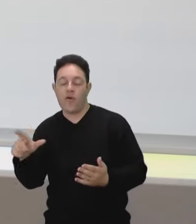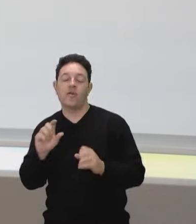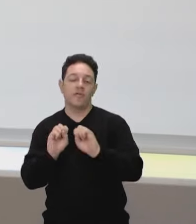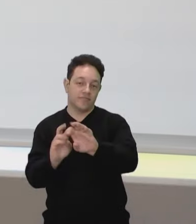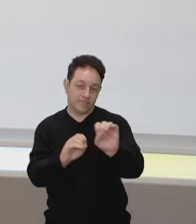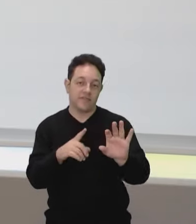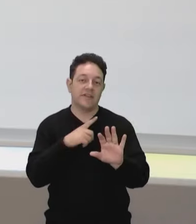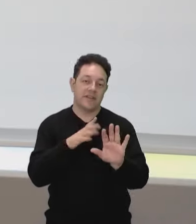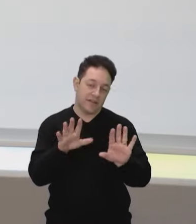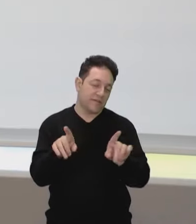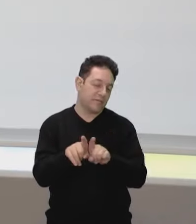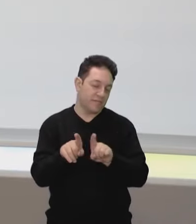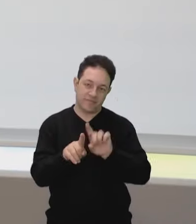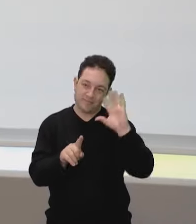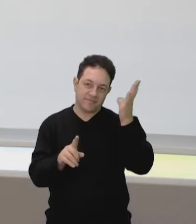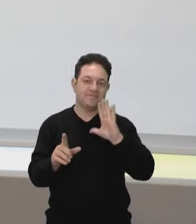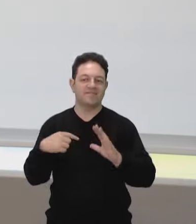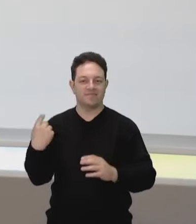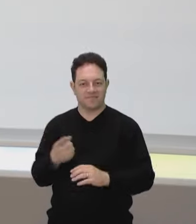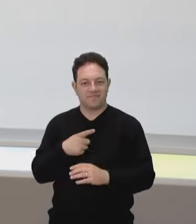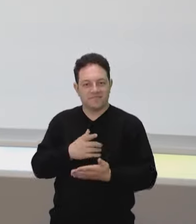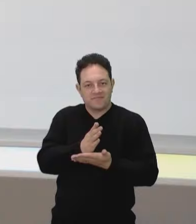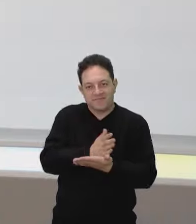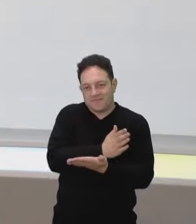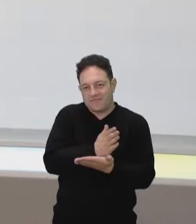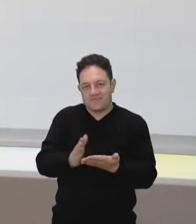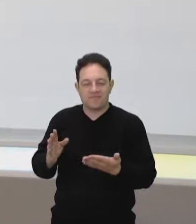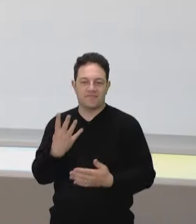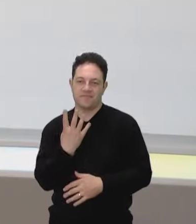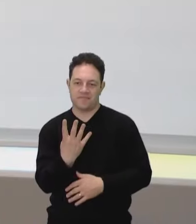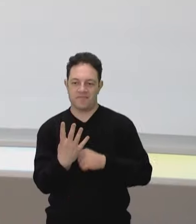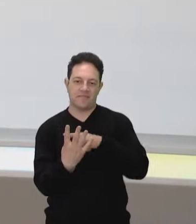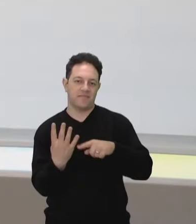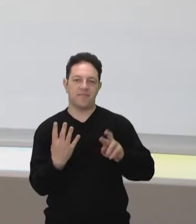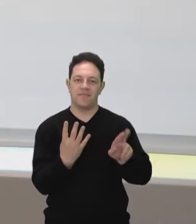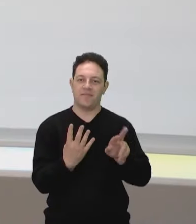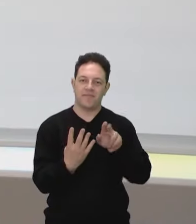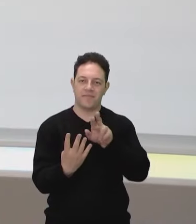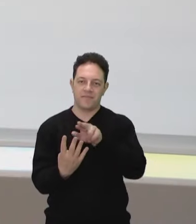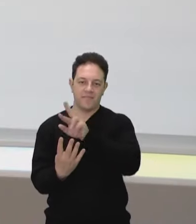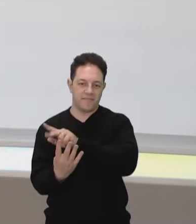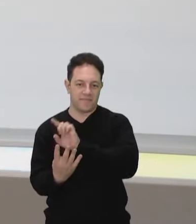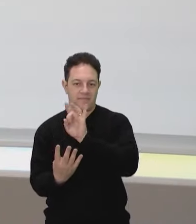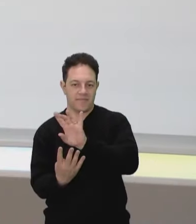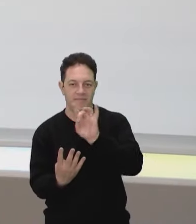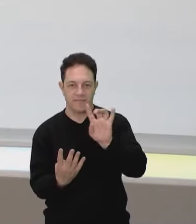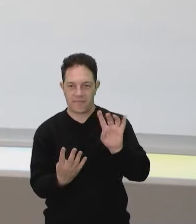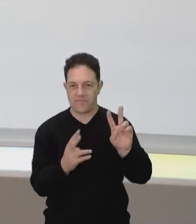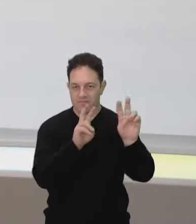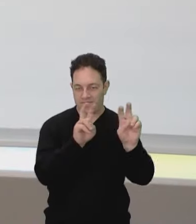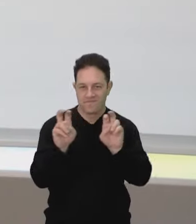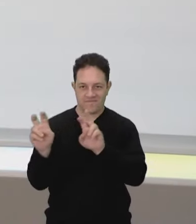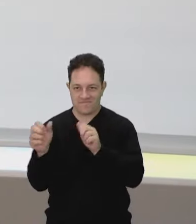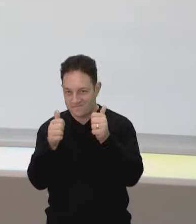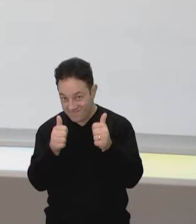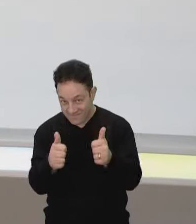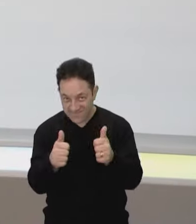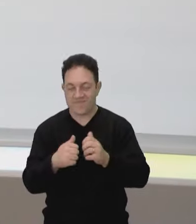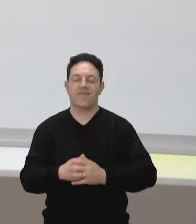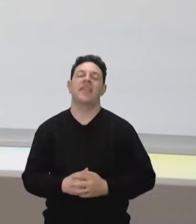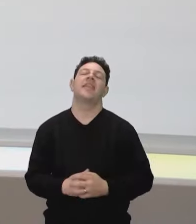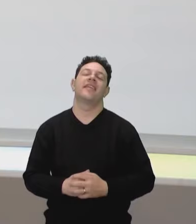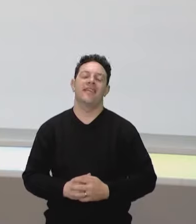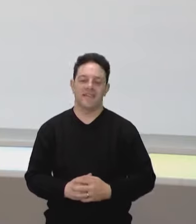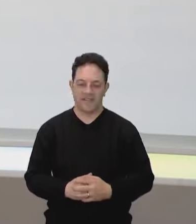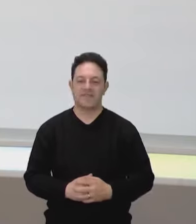sim, mas aqui nós estamos divididos em 4 professores diferentes em cada componente aí nessa UC,